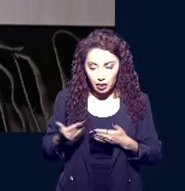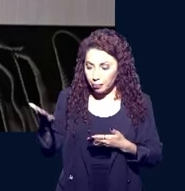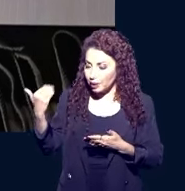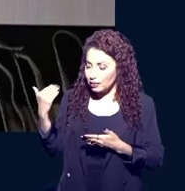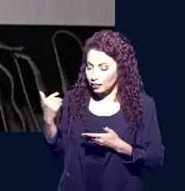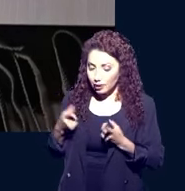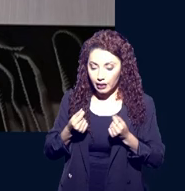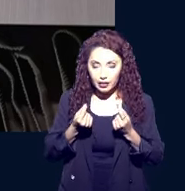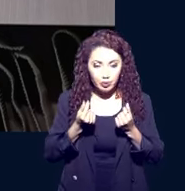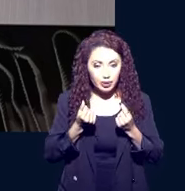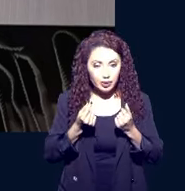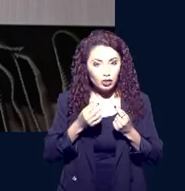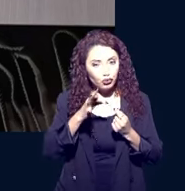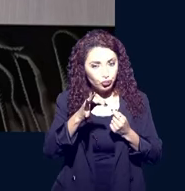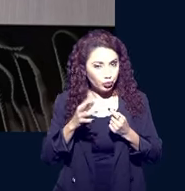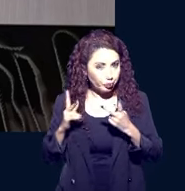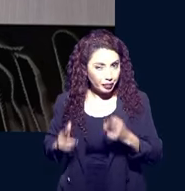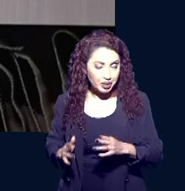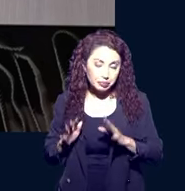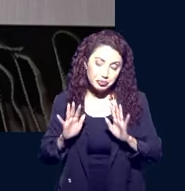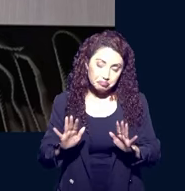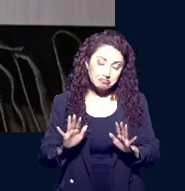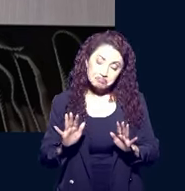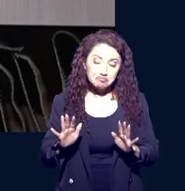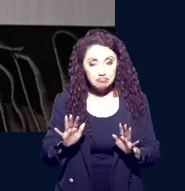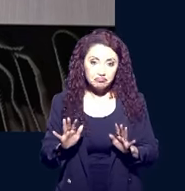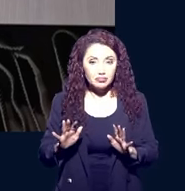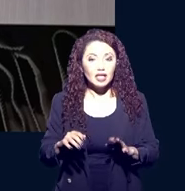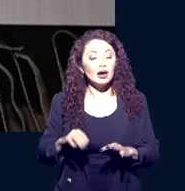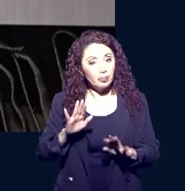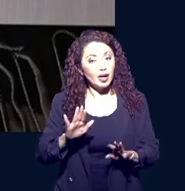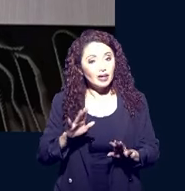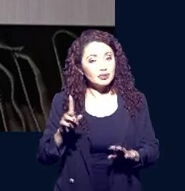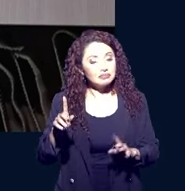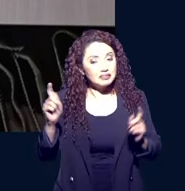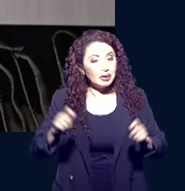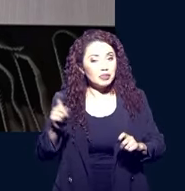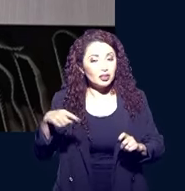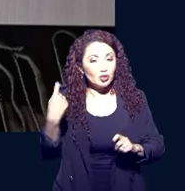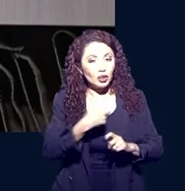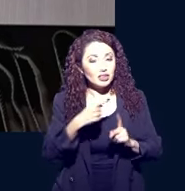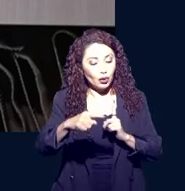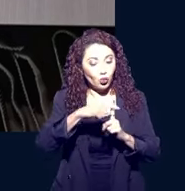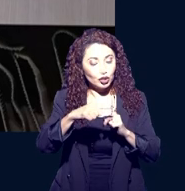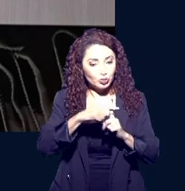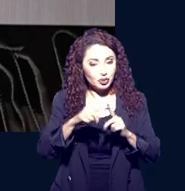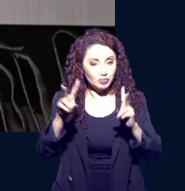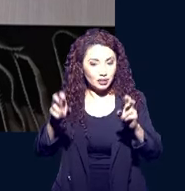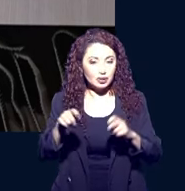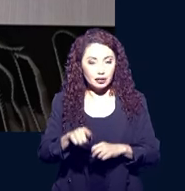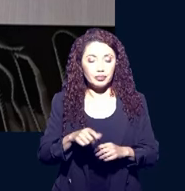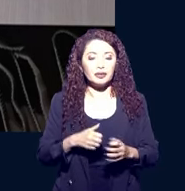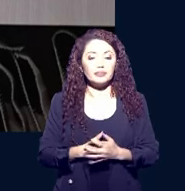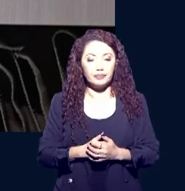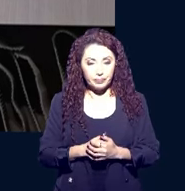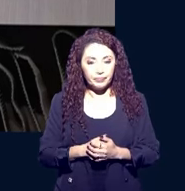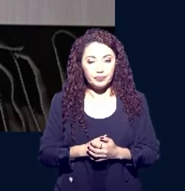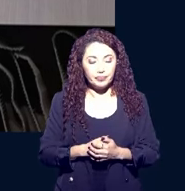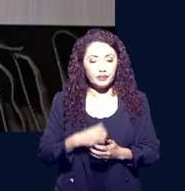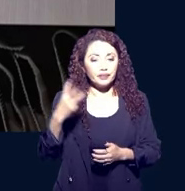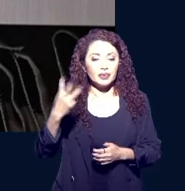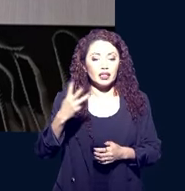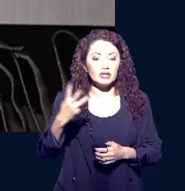possível ter algum grau de otimismo nessa matéria um terceiro item da agenda patriótica para o Brasil